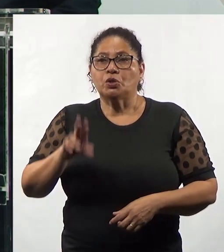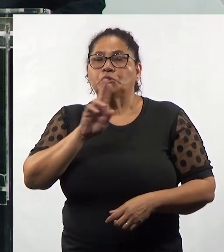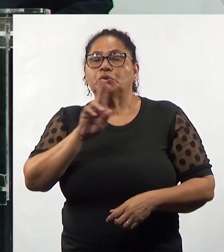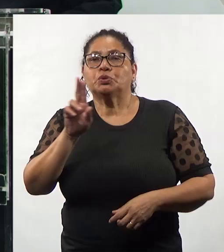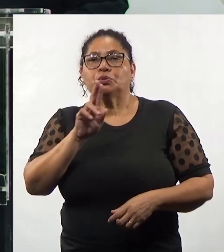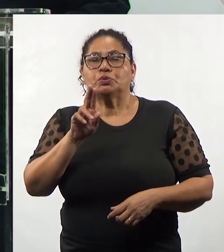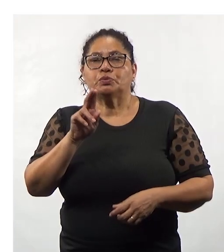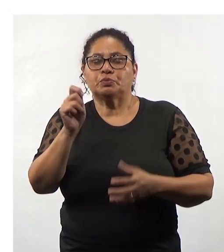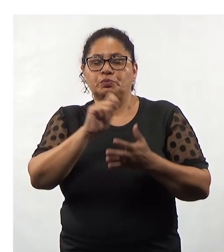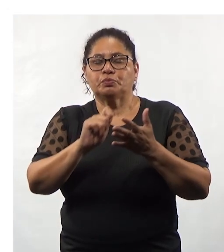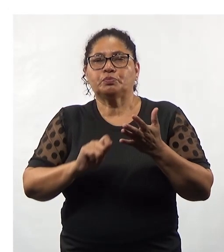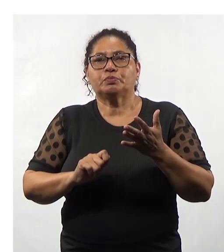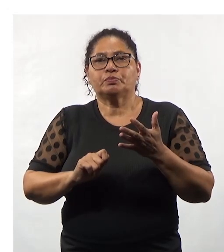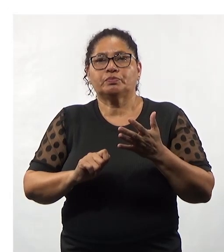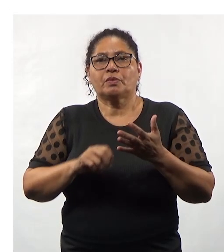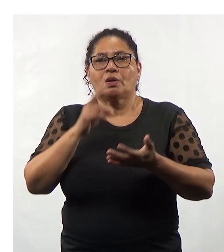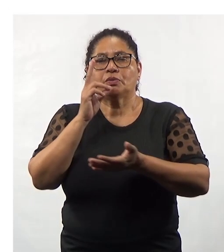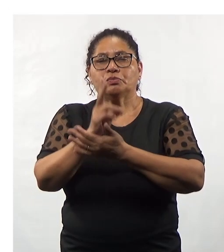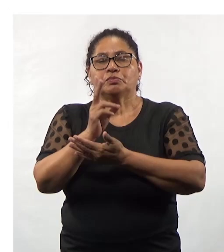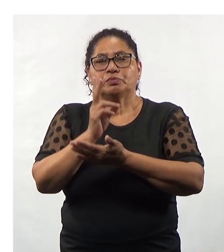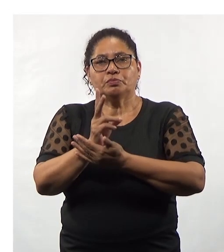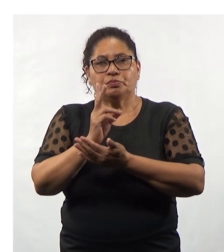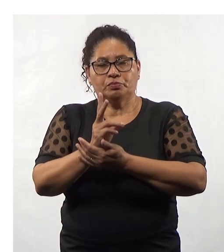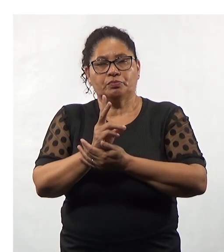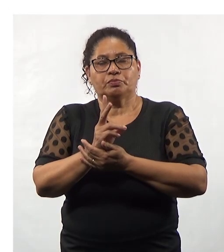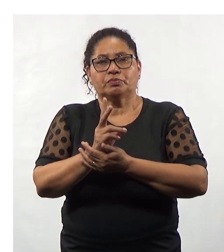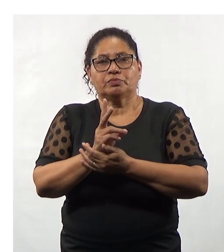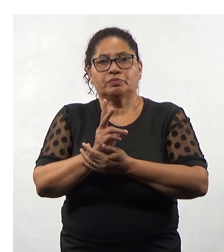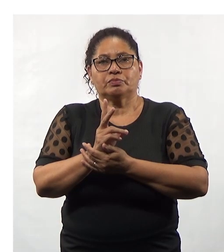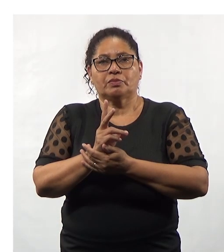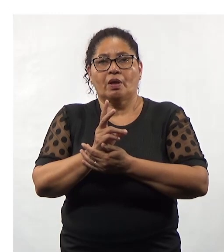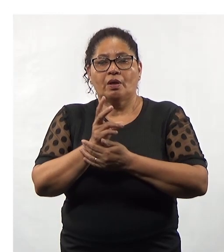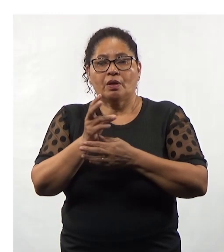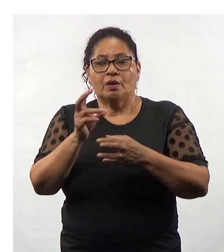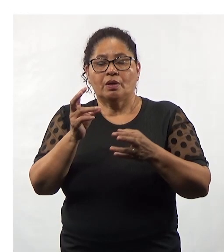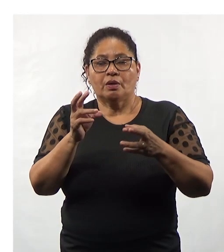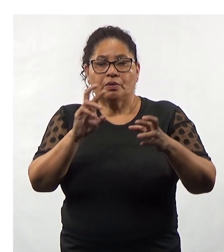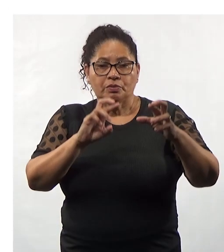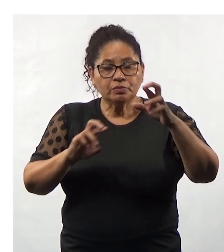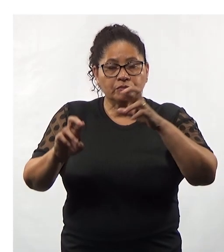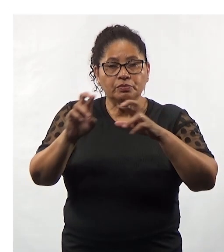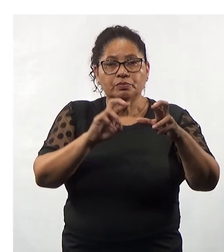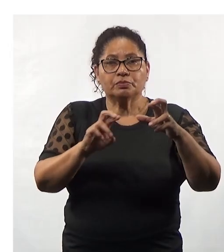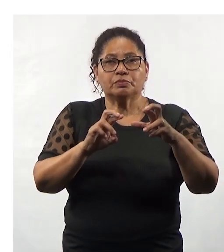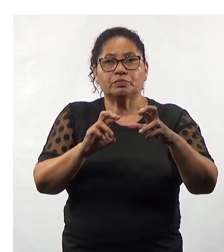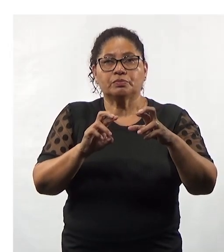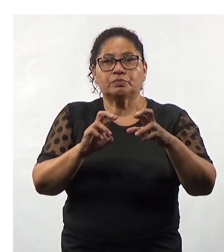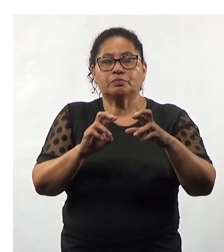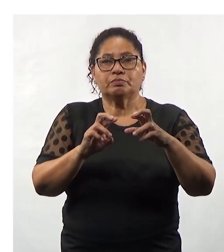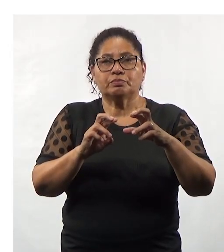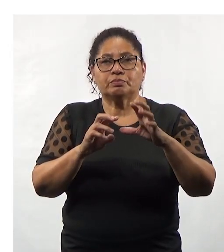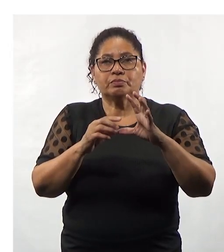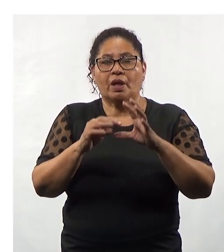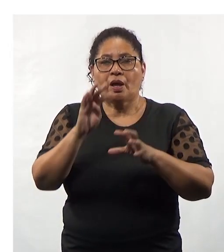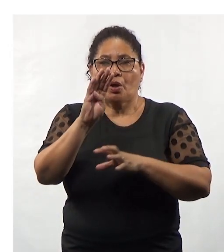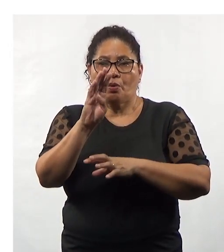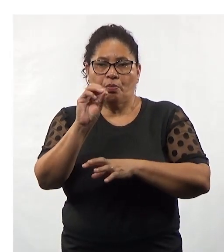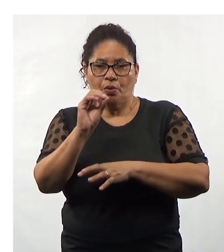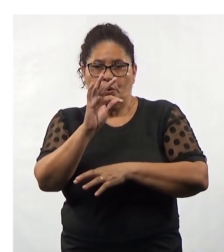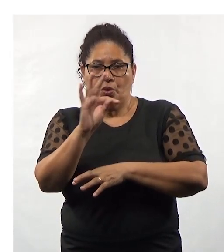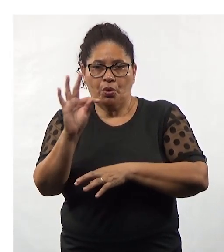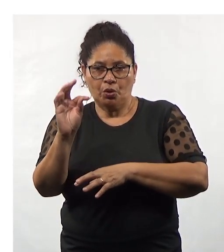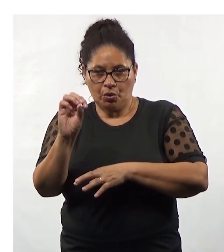nomenclatura ou essa descrição. E aí, continuando, quando a gente está numa visão bottom-up, né, de baixo para cima,